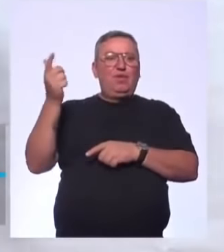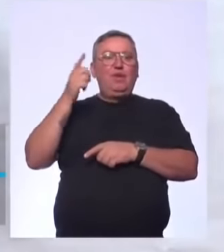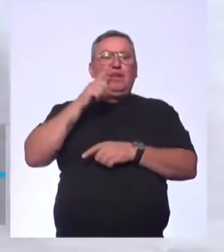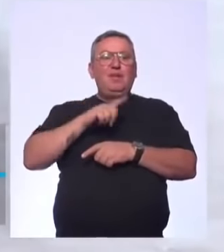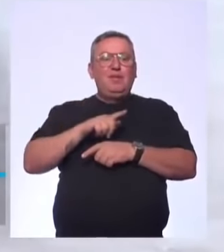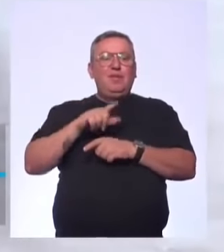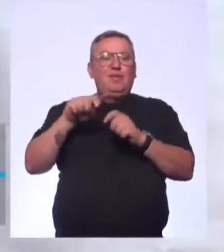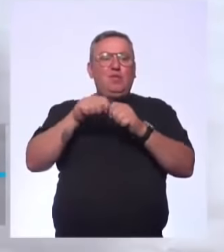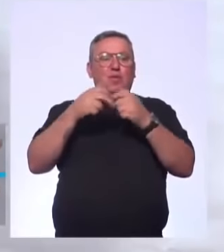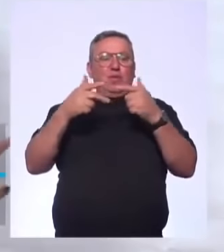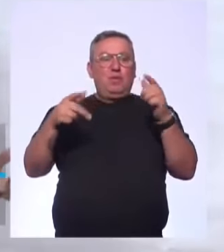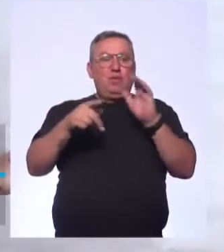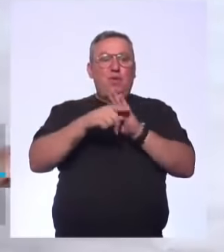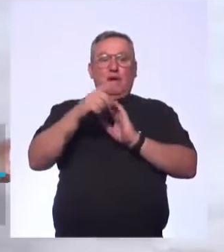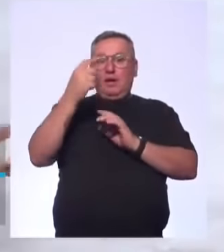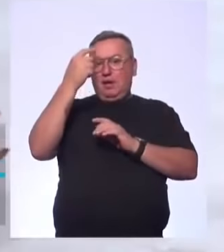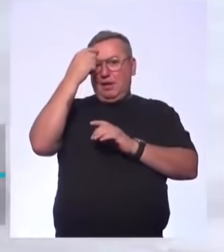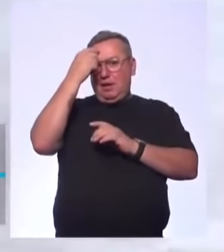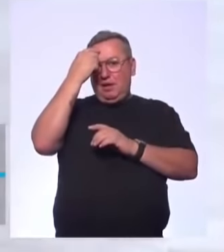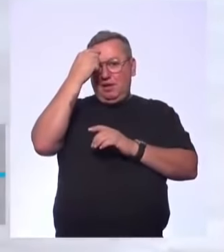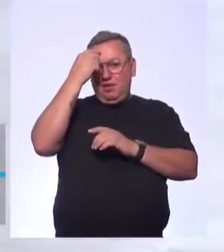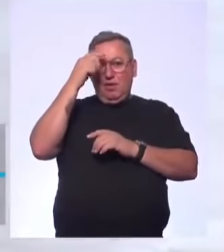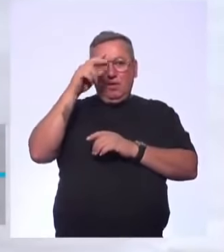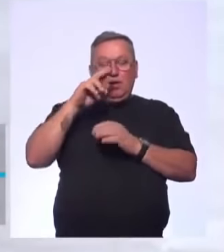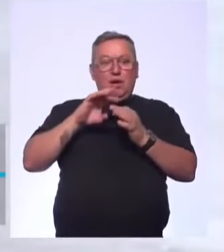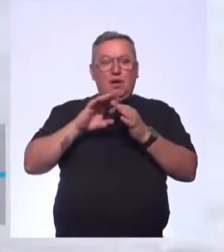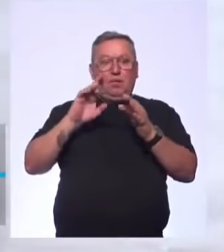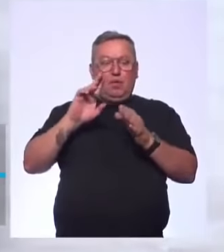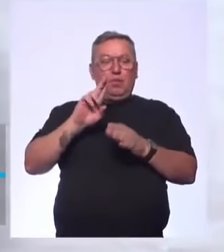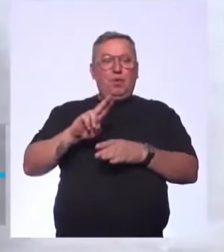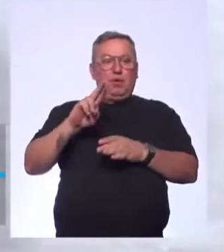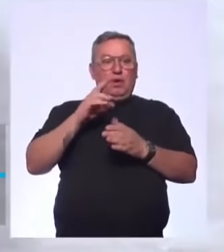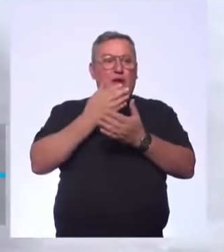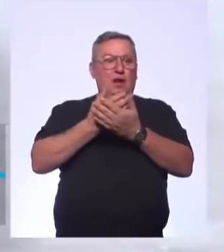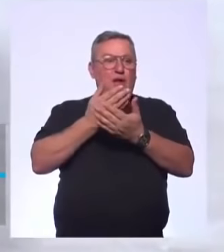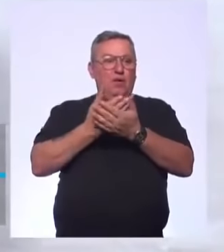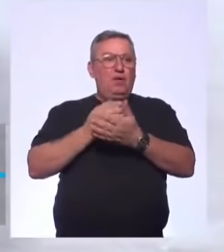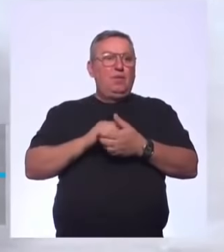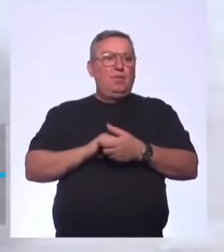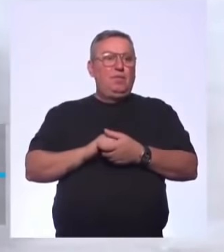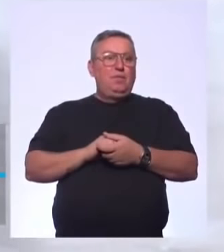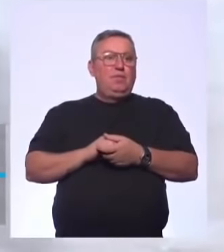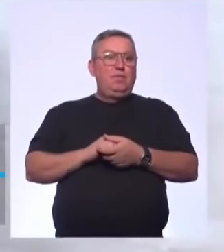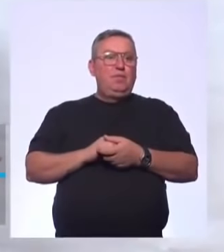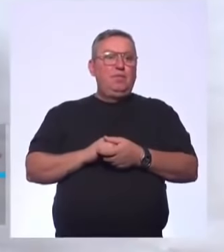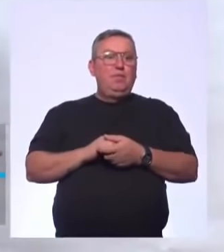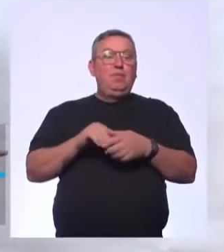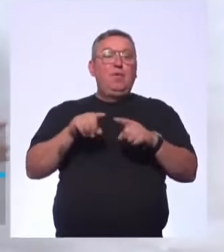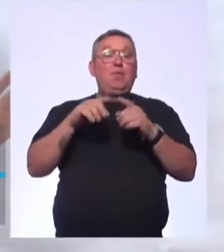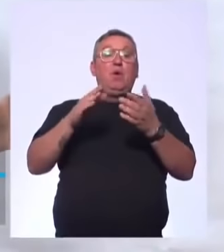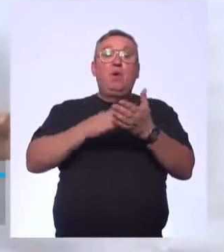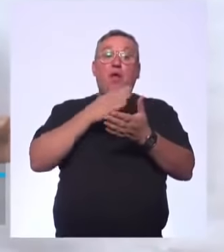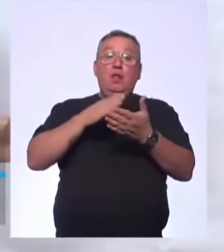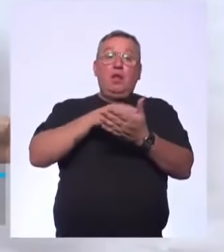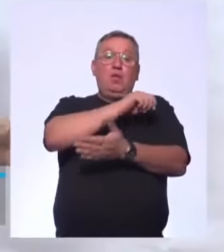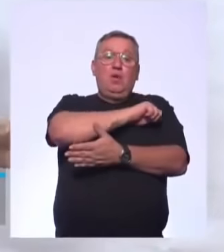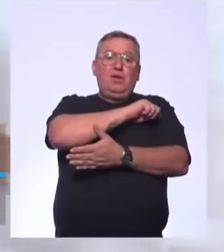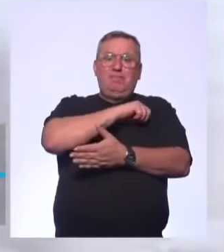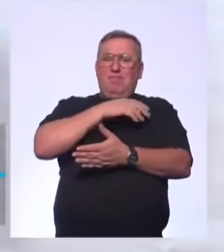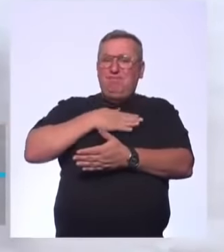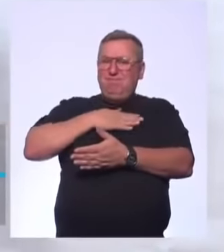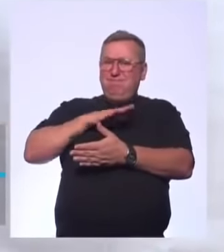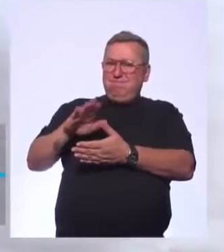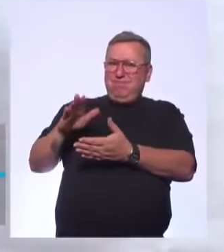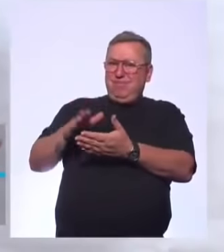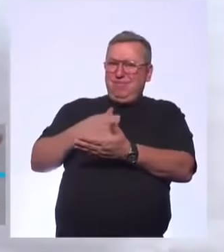de uma produtora da Índia, que liberou para nós usarmos na nossa aula. O que mais? O caderno do aluno. Eu não gosto do caderno do